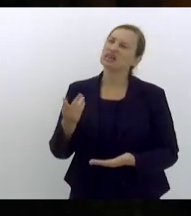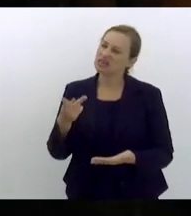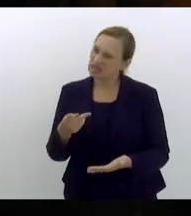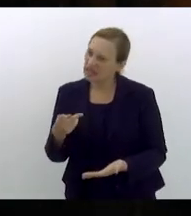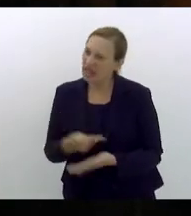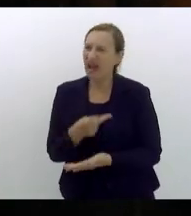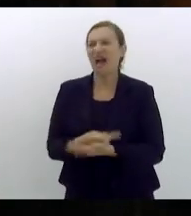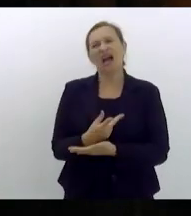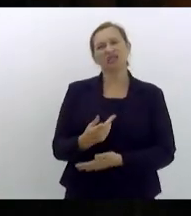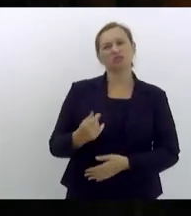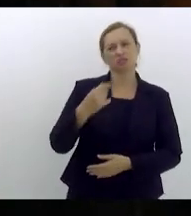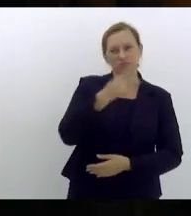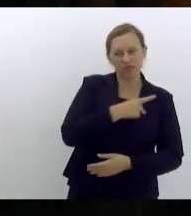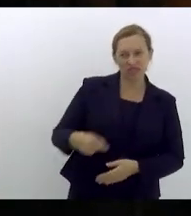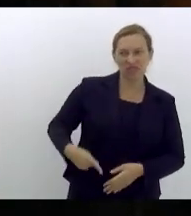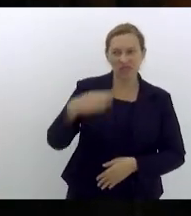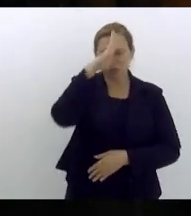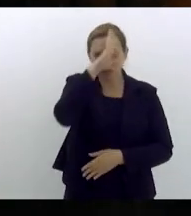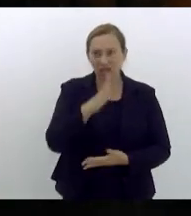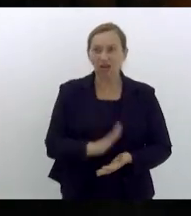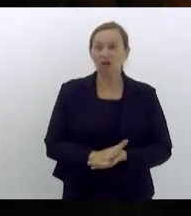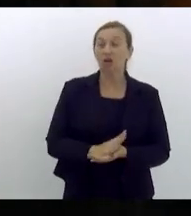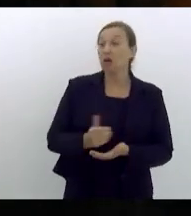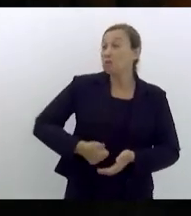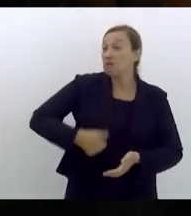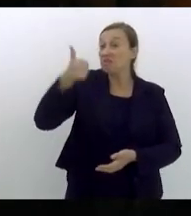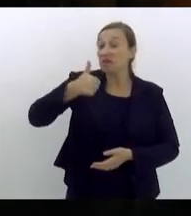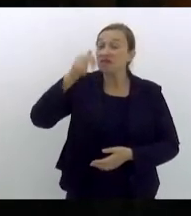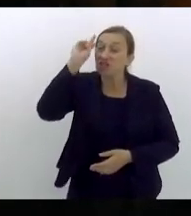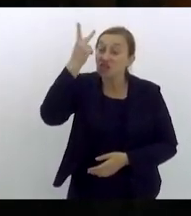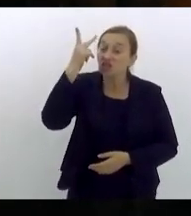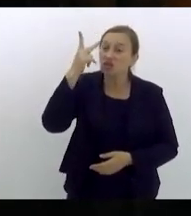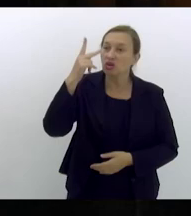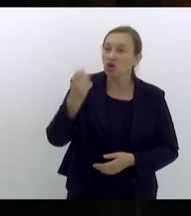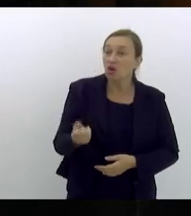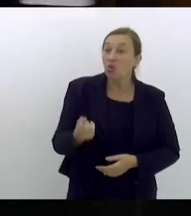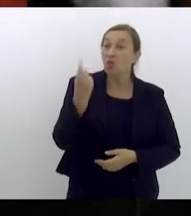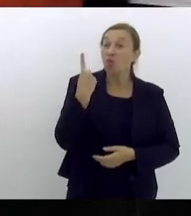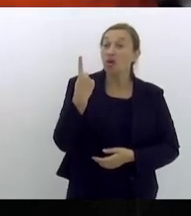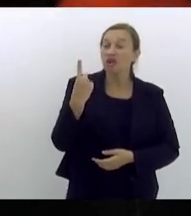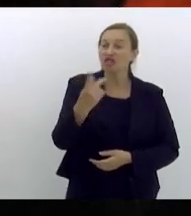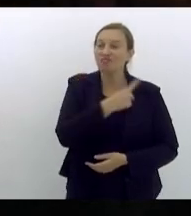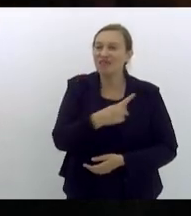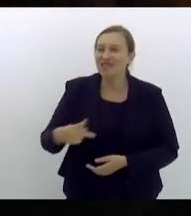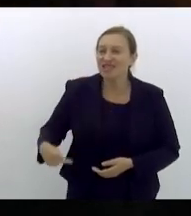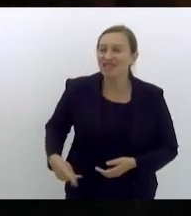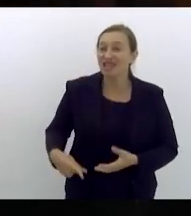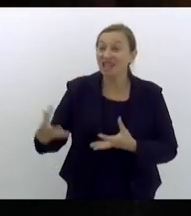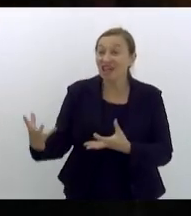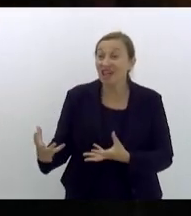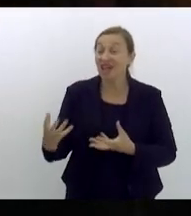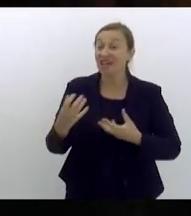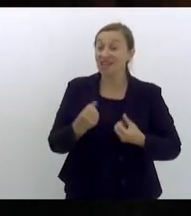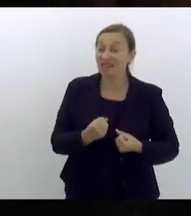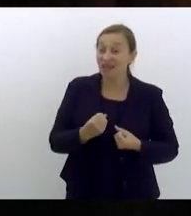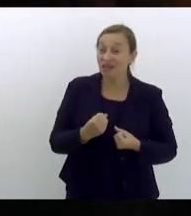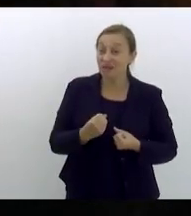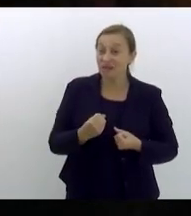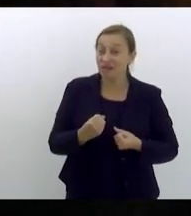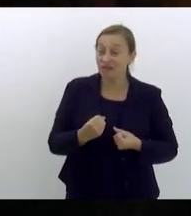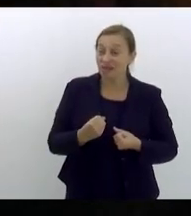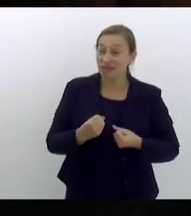o presidente pela primeira vez na história do Brasil um ex-presidente recebe uma busca na sua casa